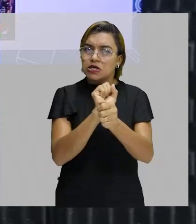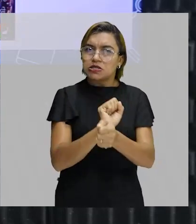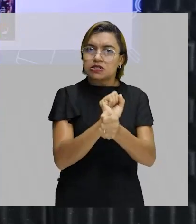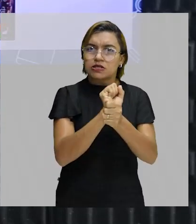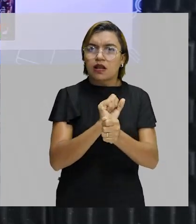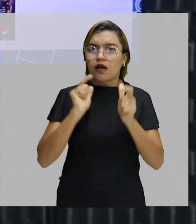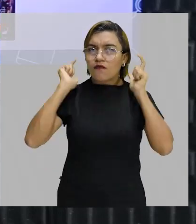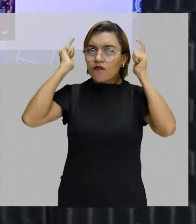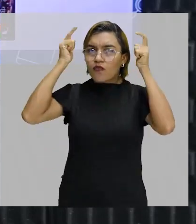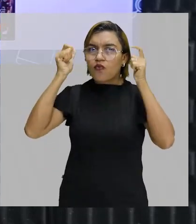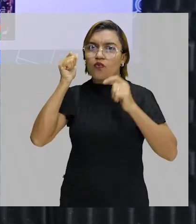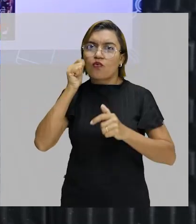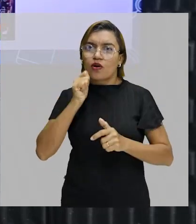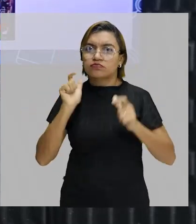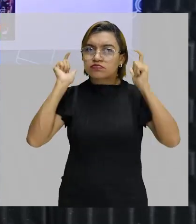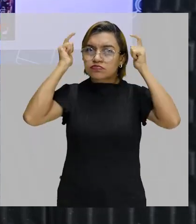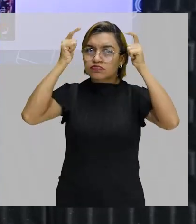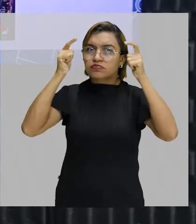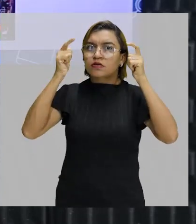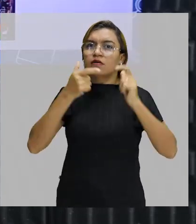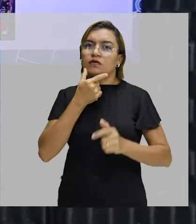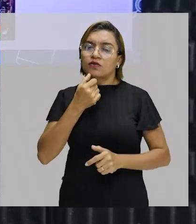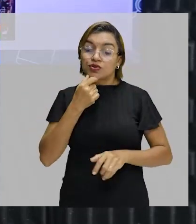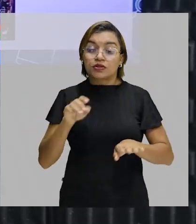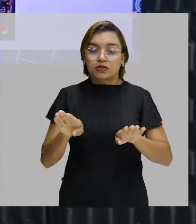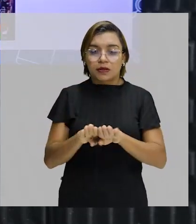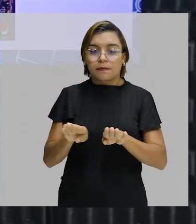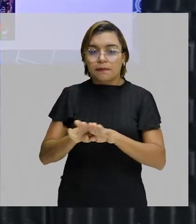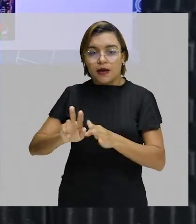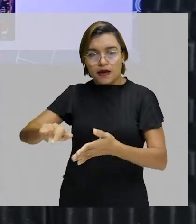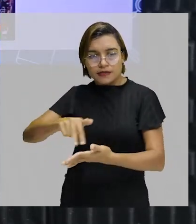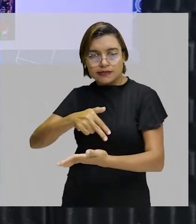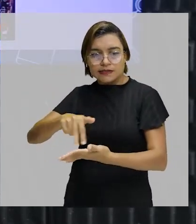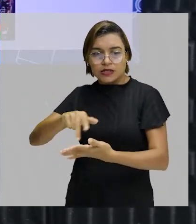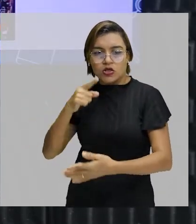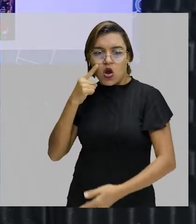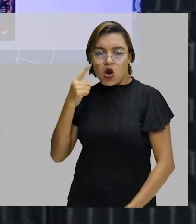é absorvido nessa dança do maracatu.